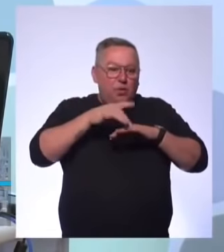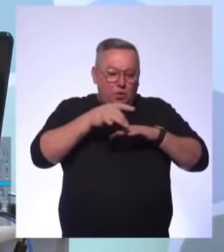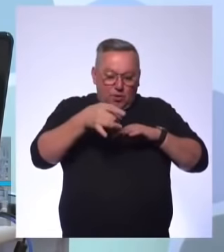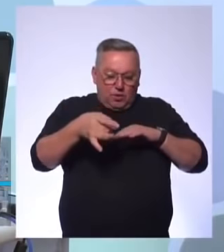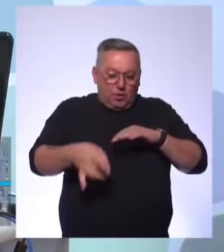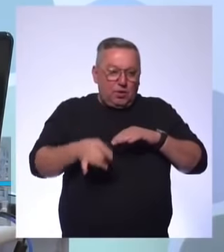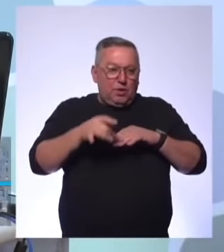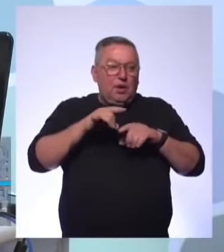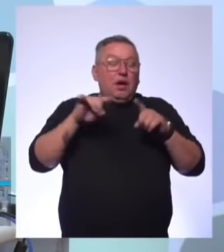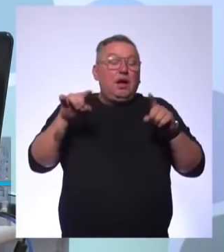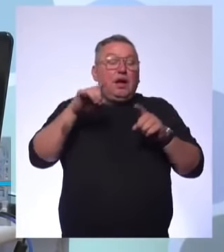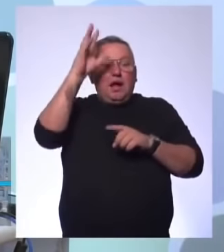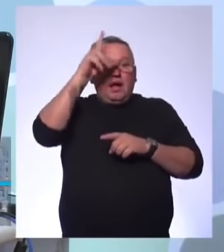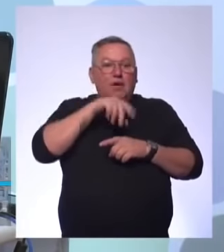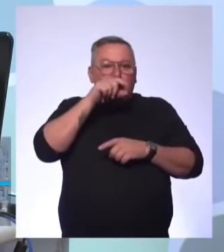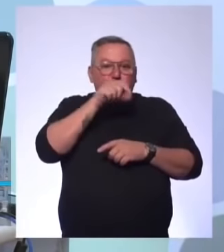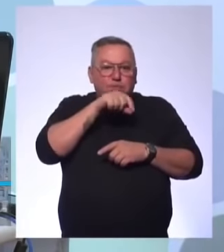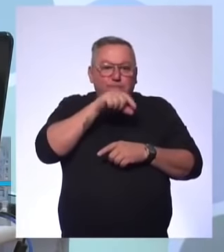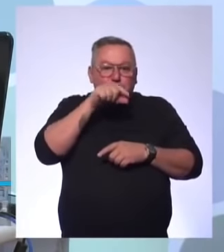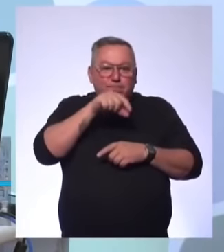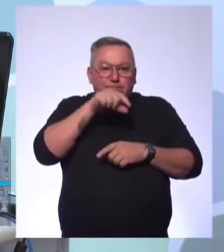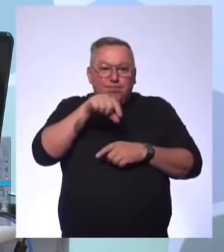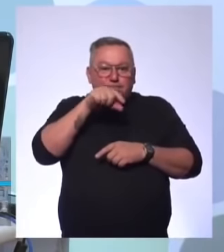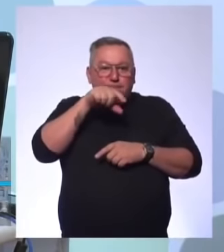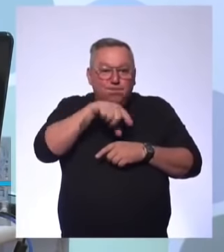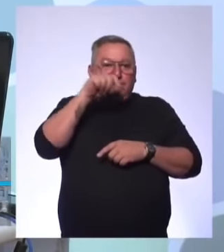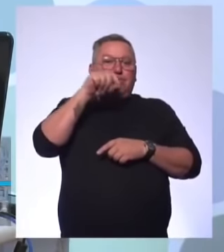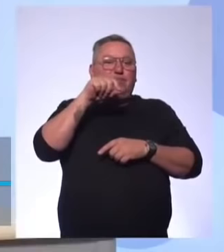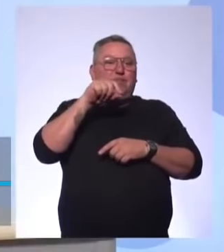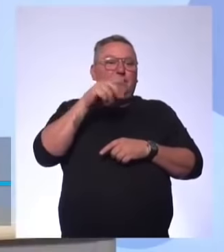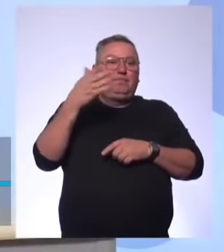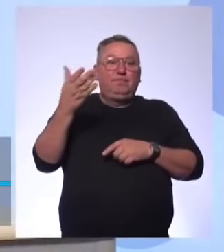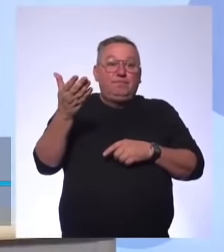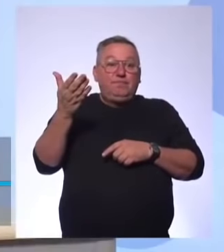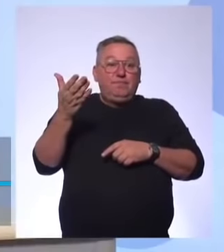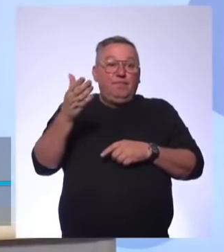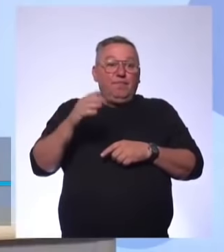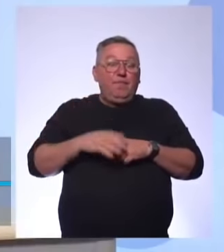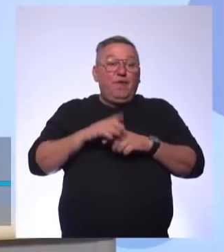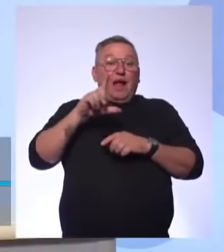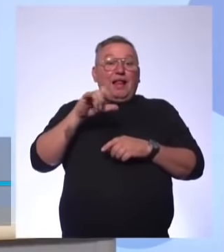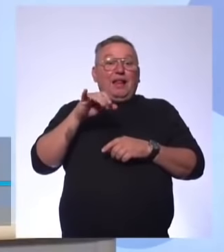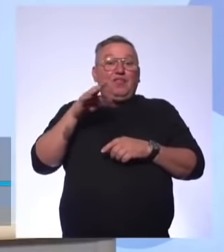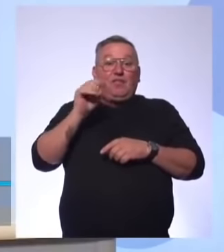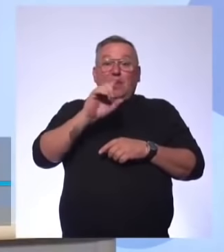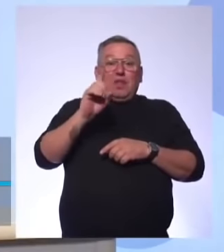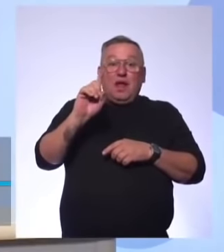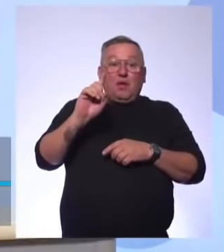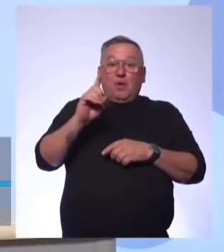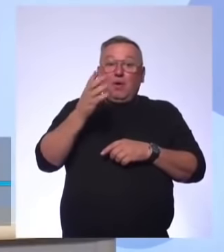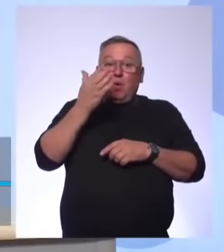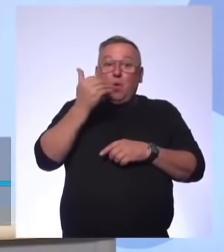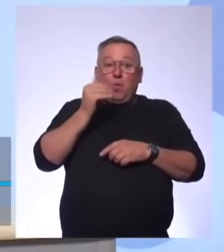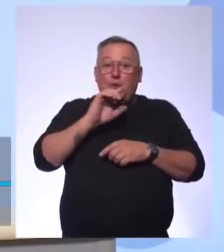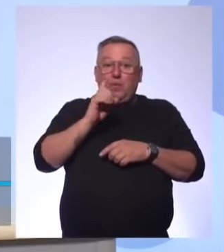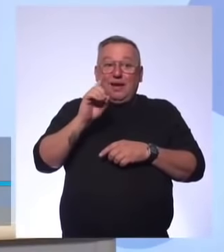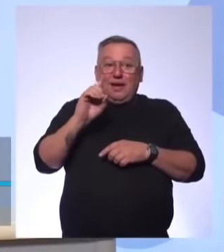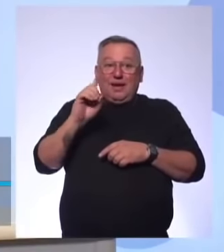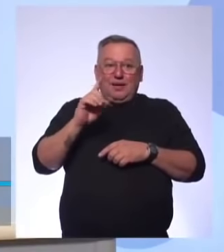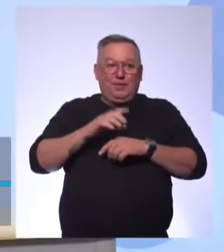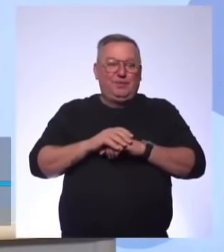do dedo, a Marli, e a galinha que comeu o anel. A culpa sempre é do mais fraco. Aí a Letícia tá aqui. Não, a galinha não comeu o anel, não,